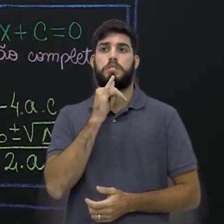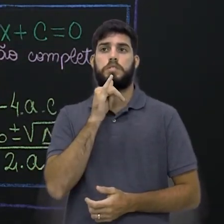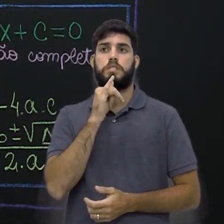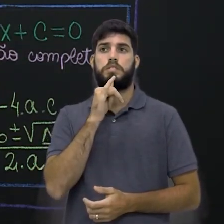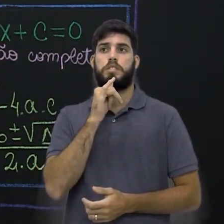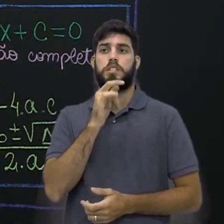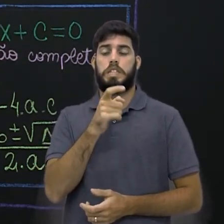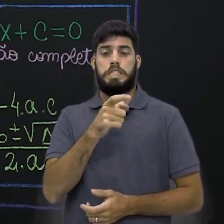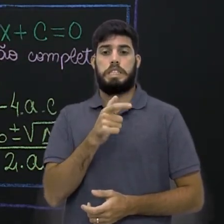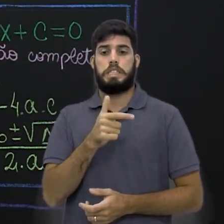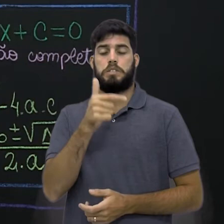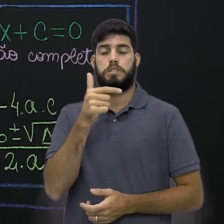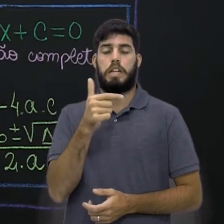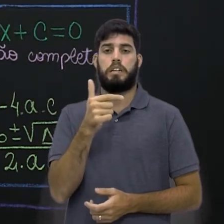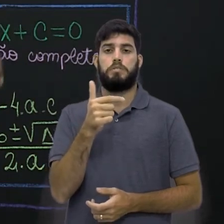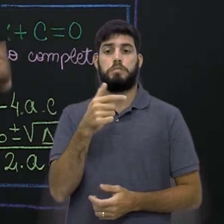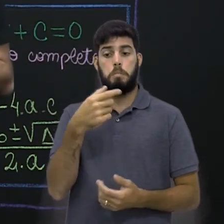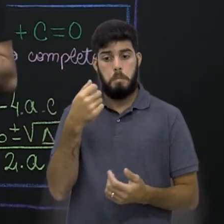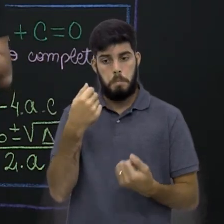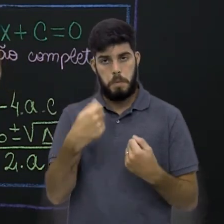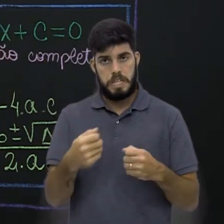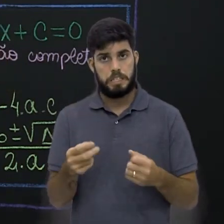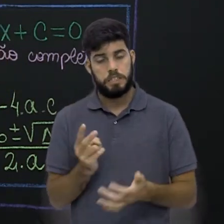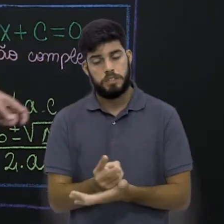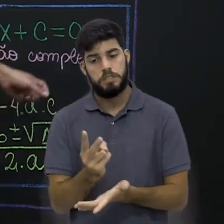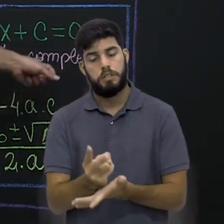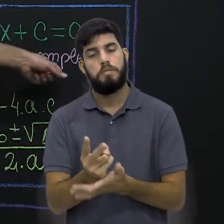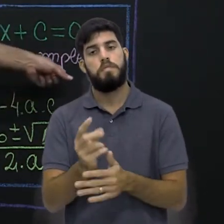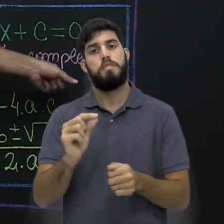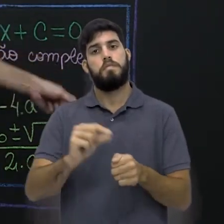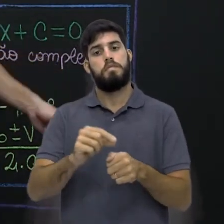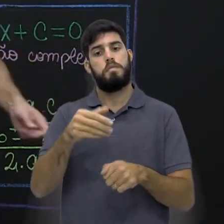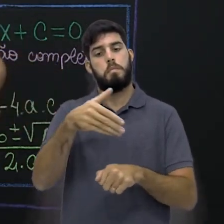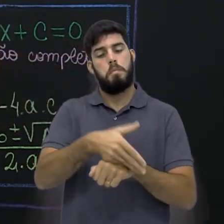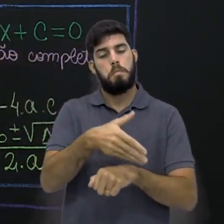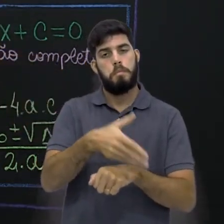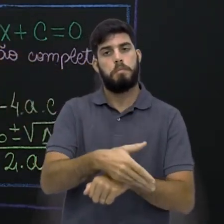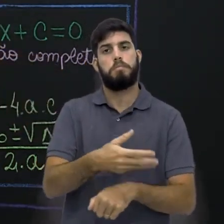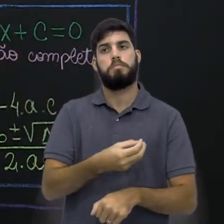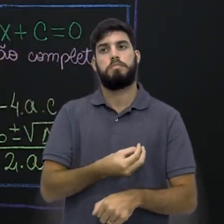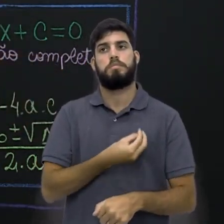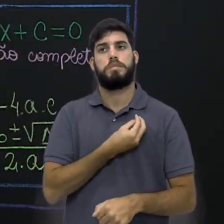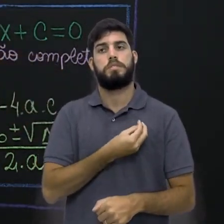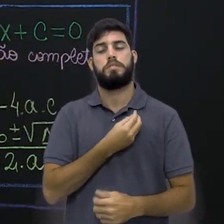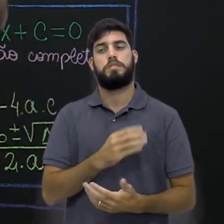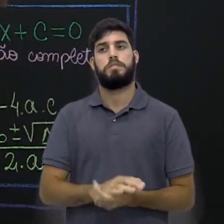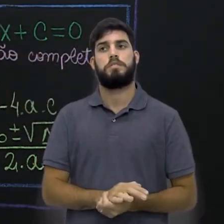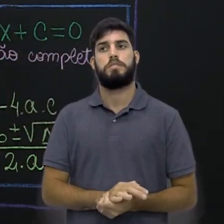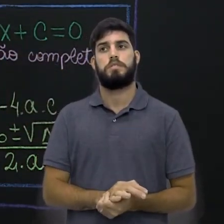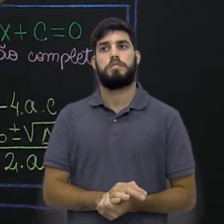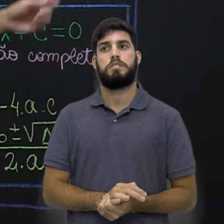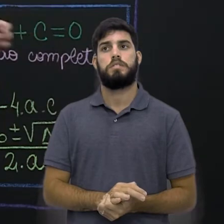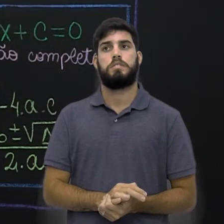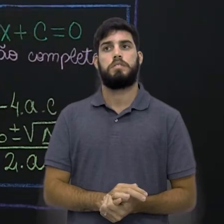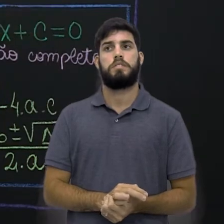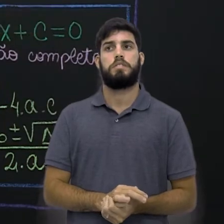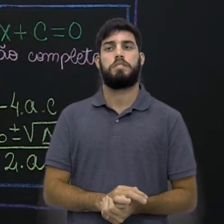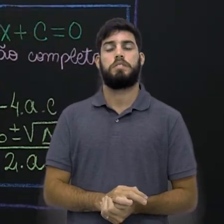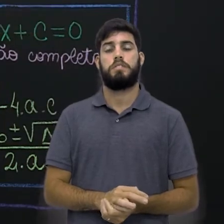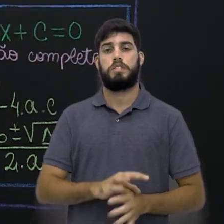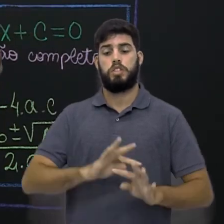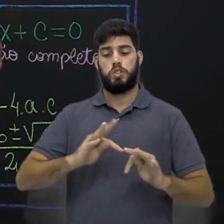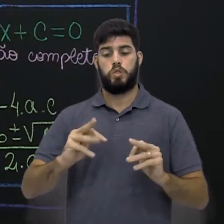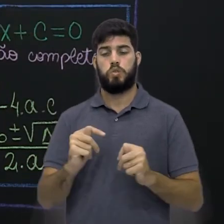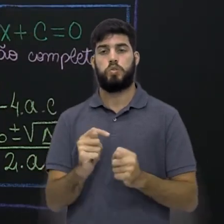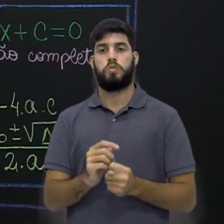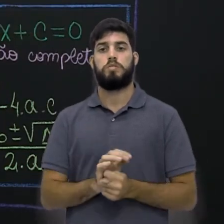fazer parte da equação. Obrigatoriamente, em equações completas ou nas equações incompletas, em